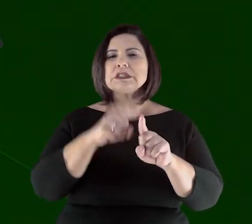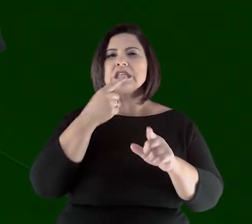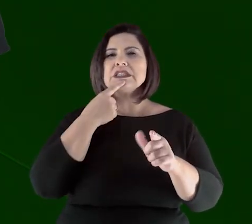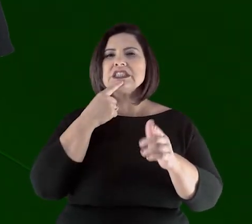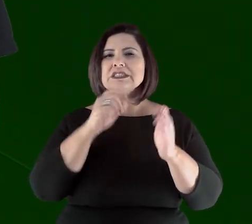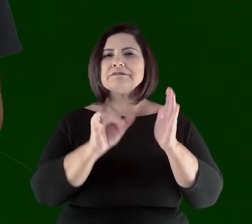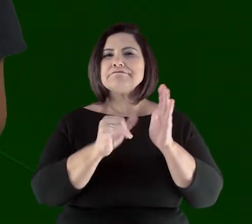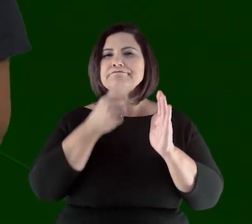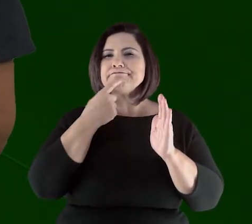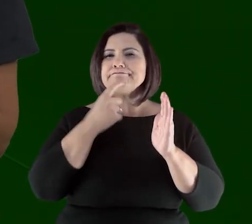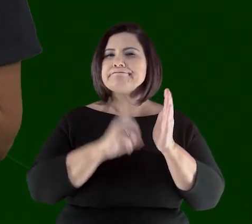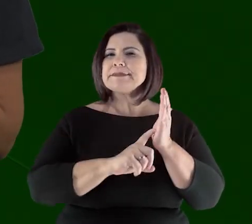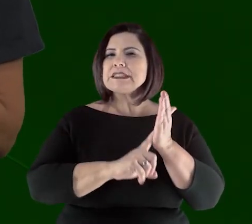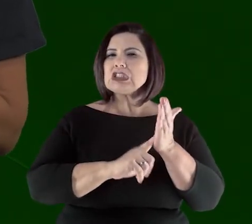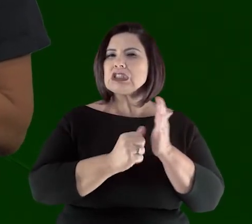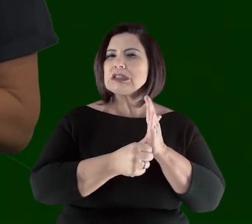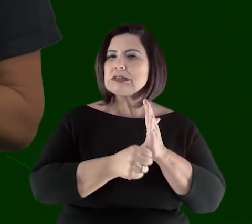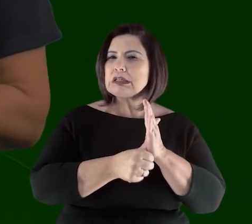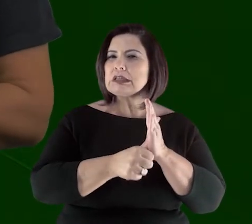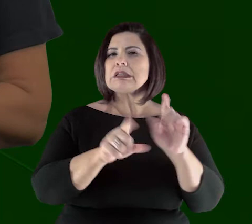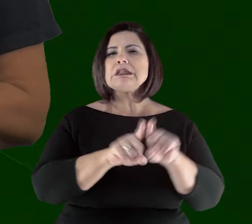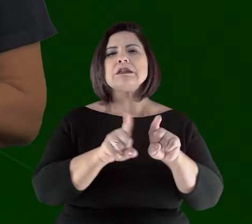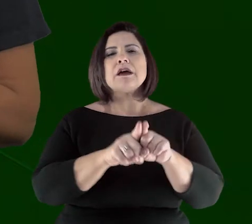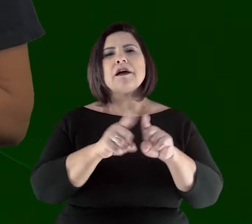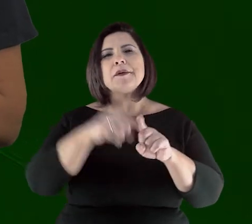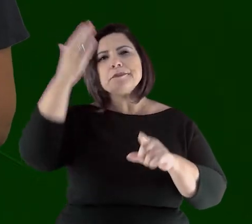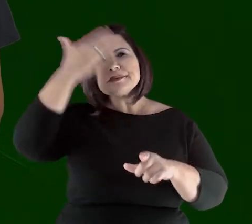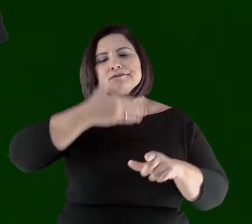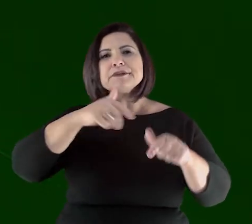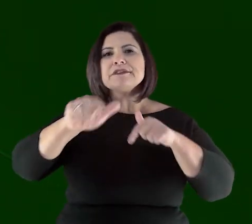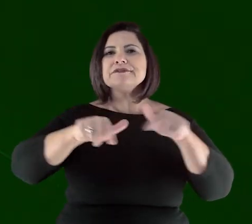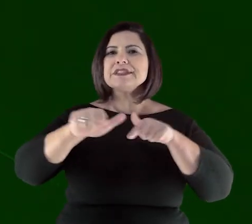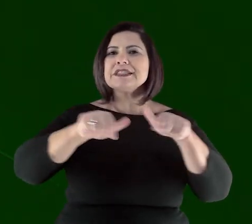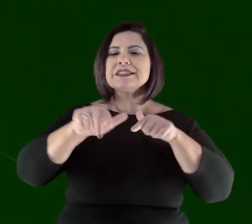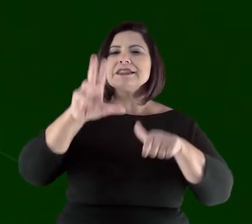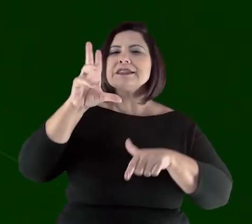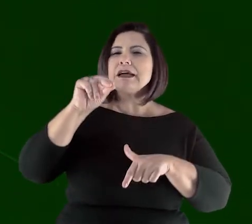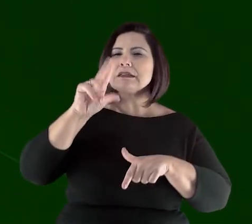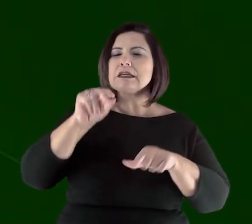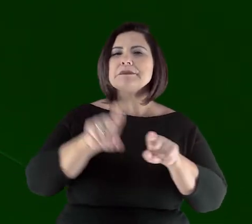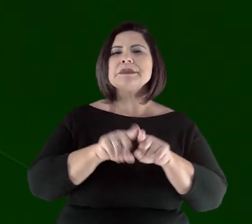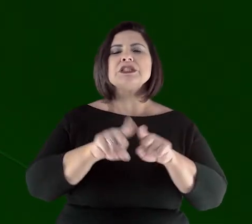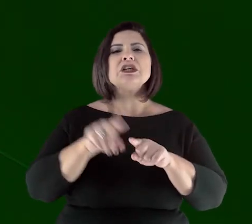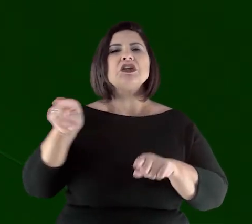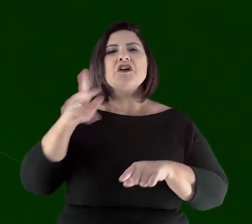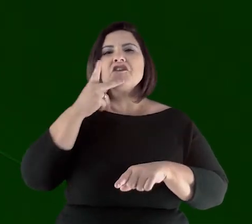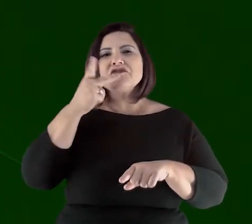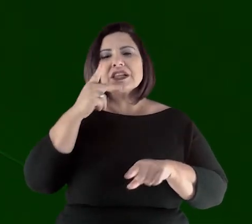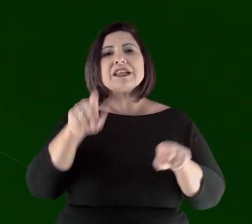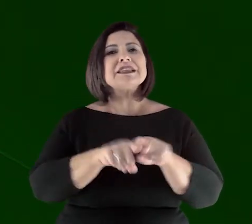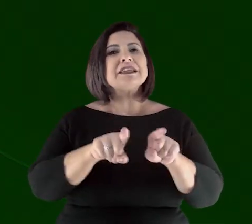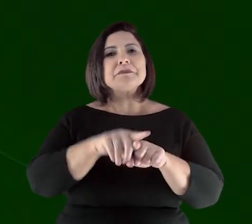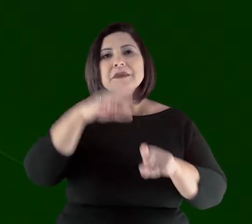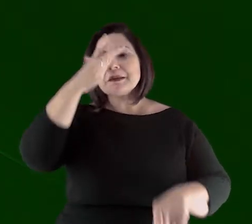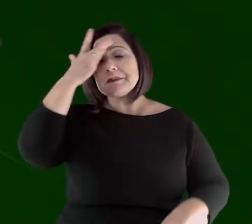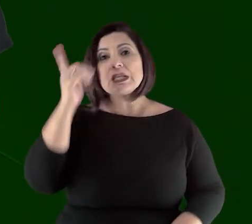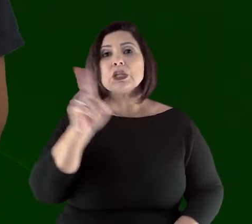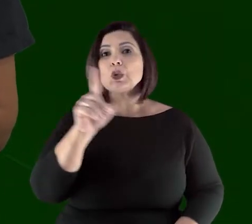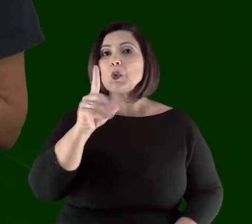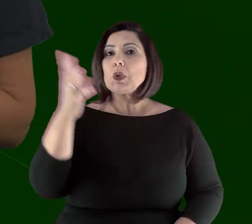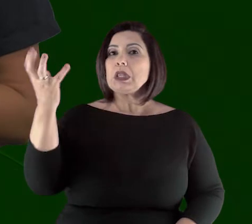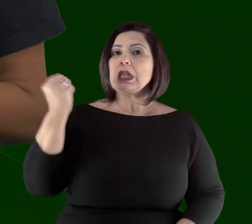Precisa de documentos com fotos de todas as pessoas da sua família. Isso é carteira de identidade ou então carteira de trabalho, por